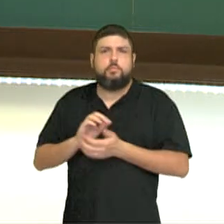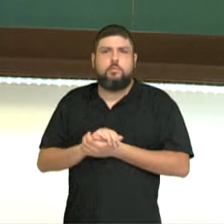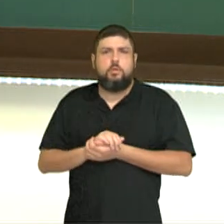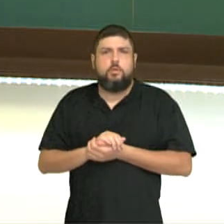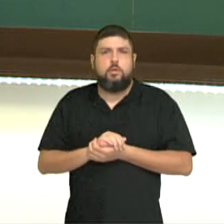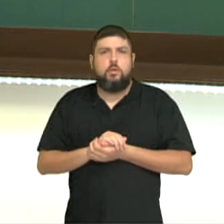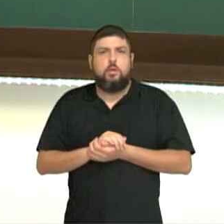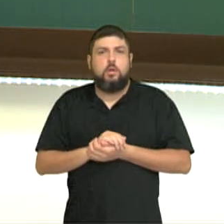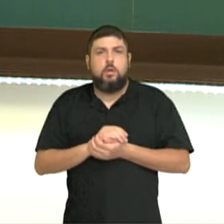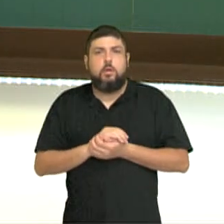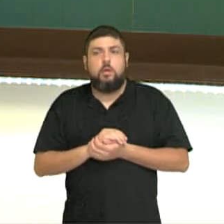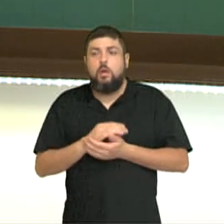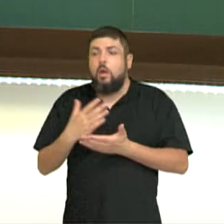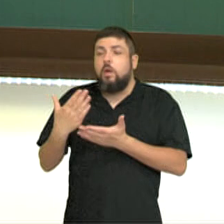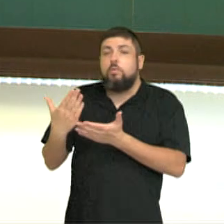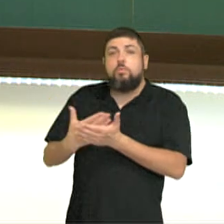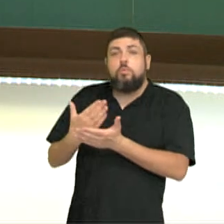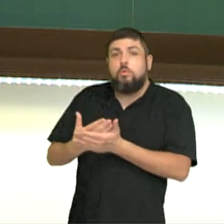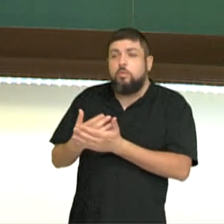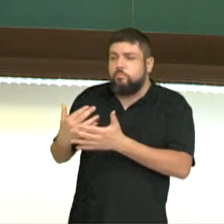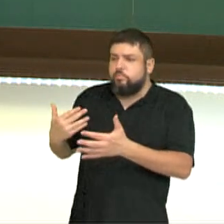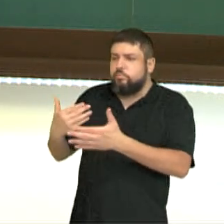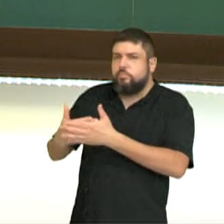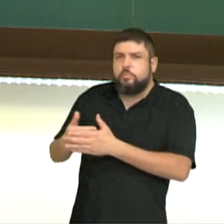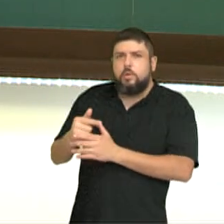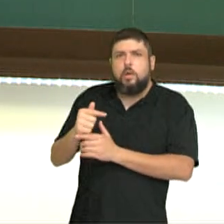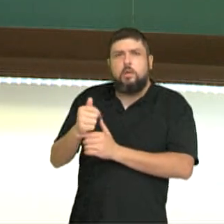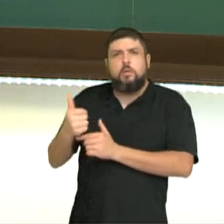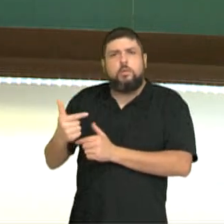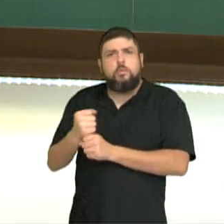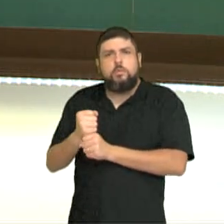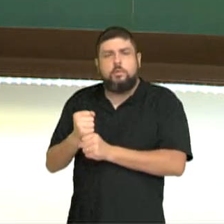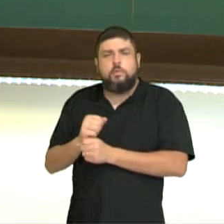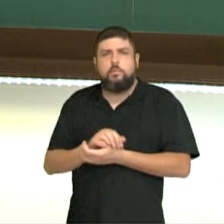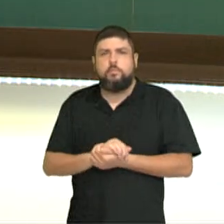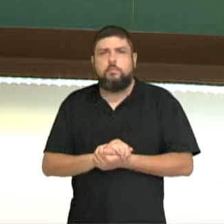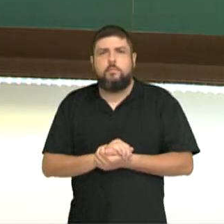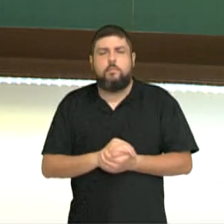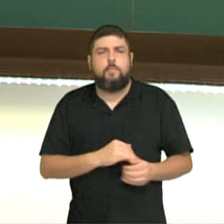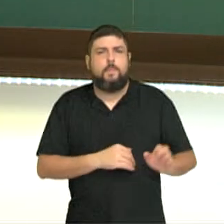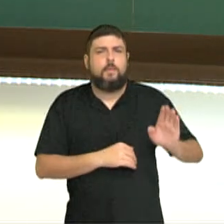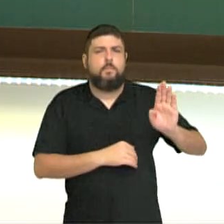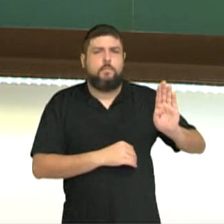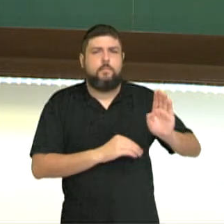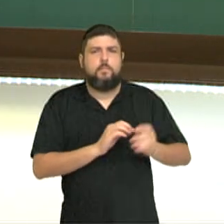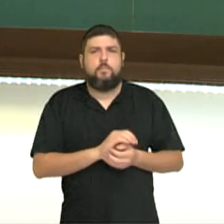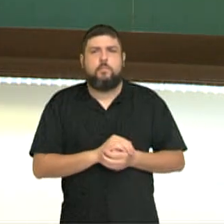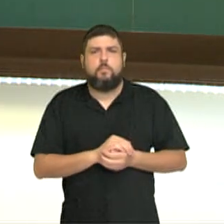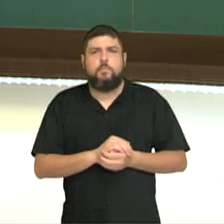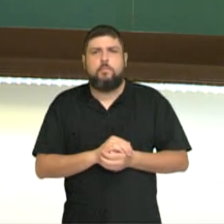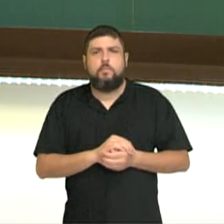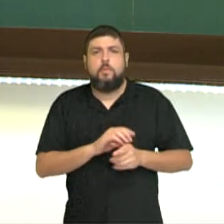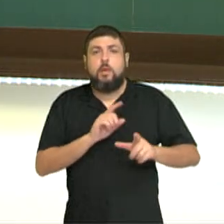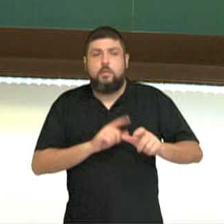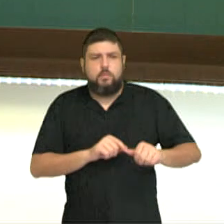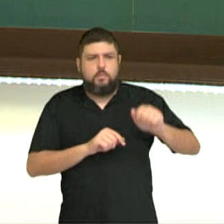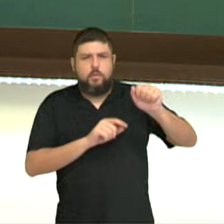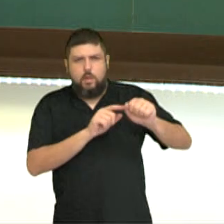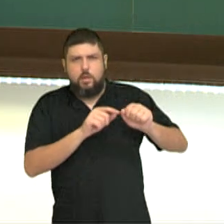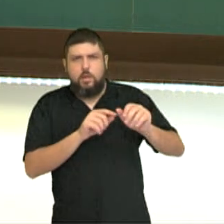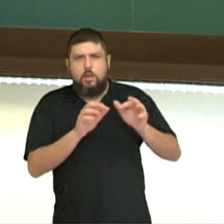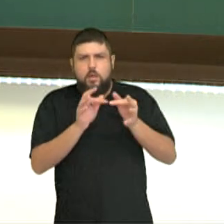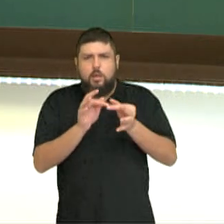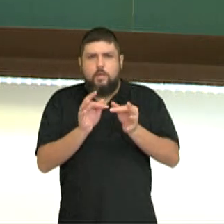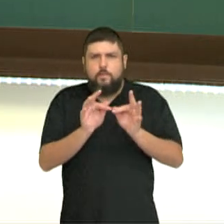72 anos. Fim. Na letra B, a frase da questão anterior é subordinada substantiva? Sim,